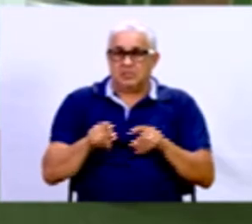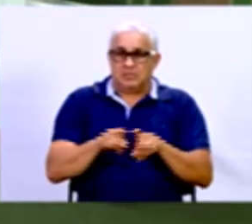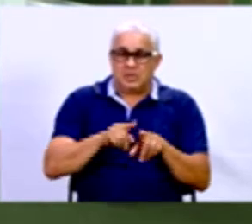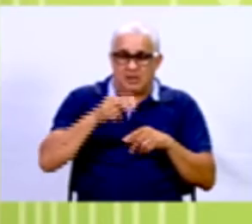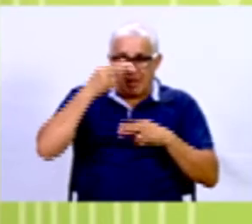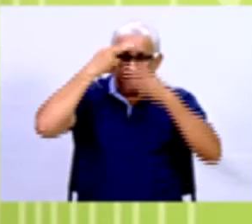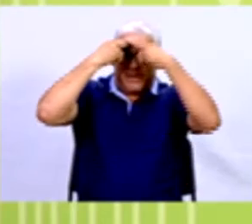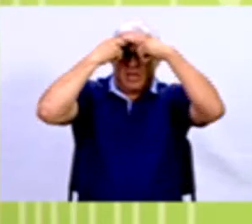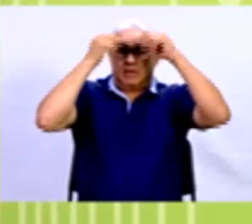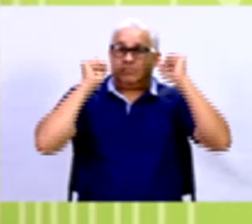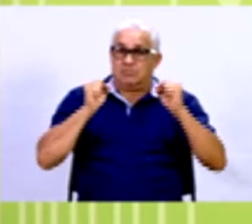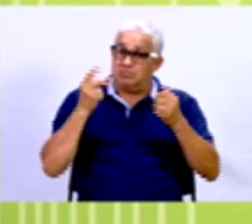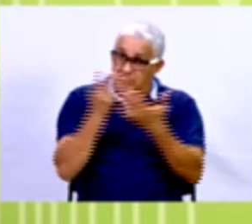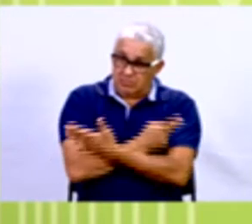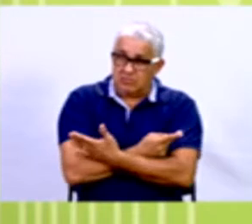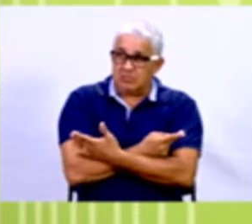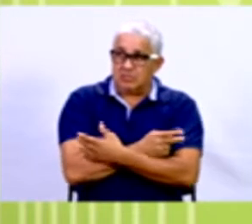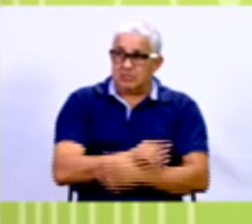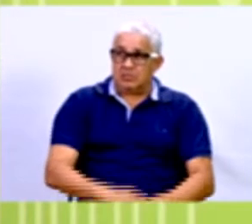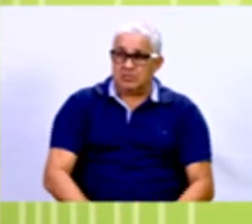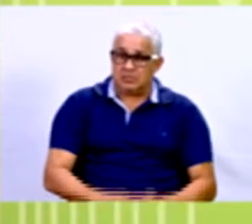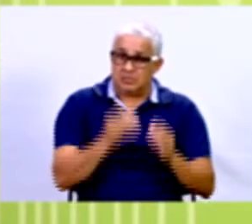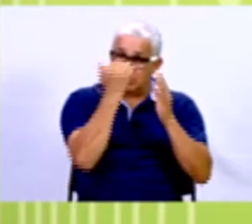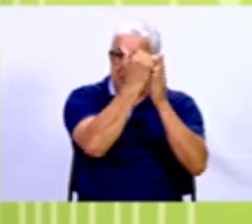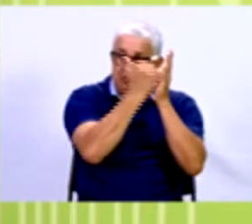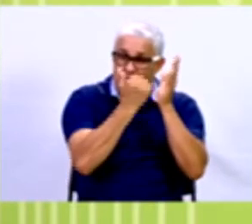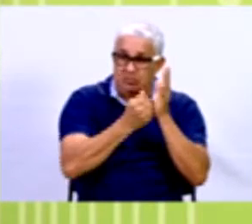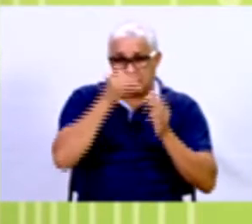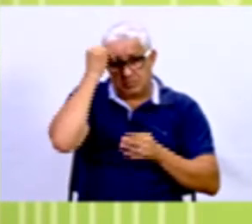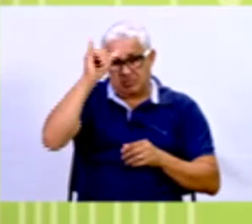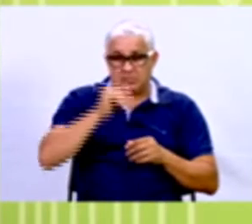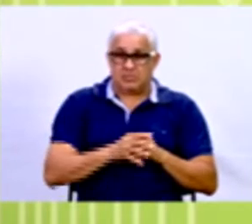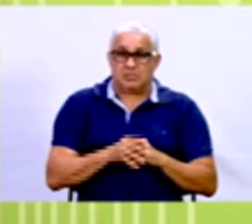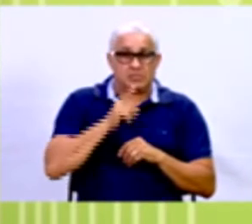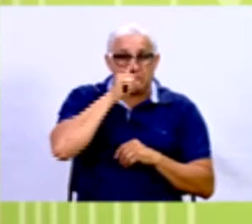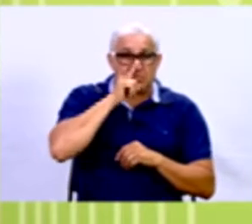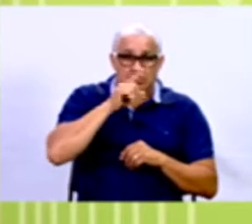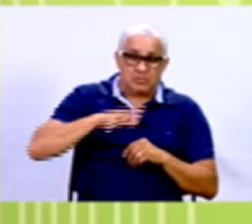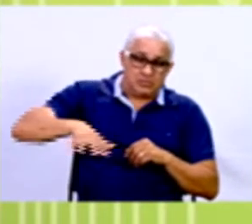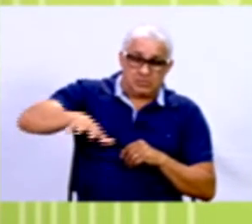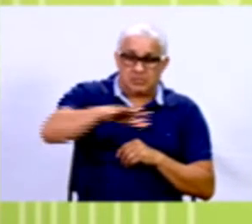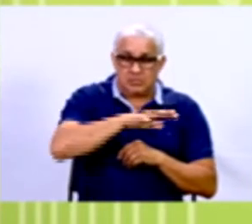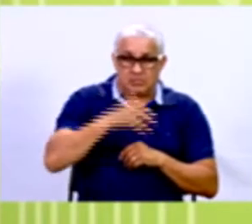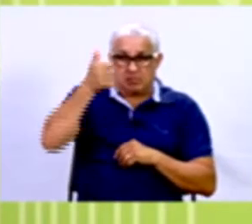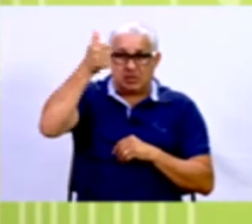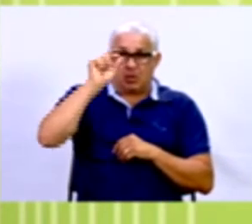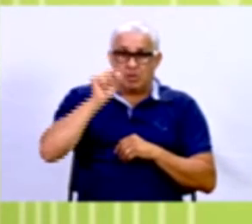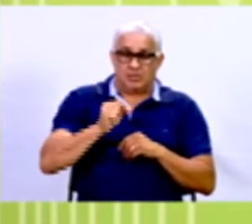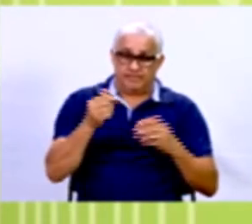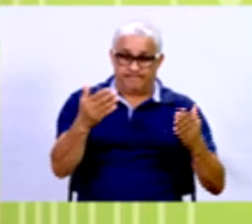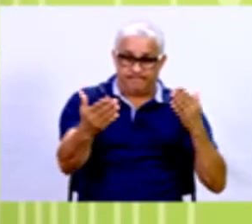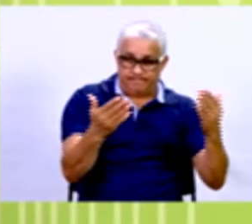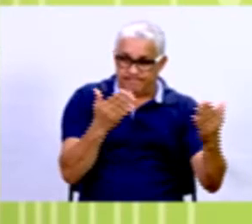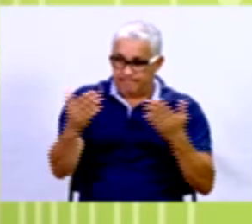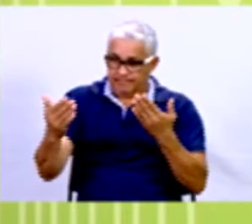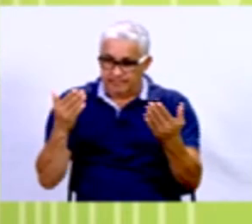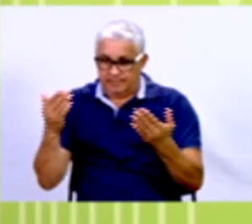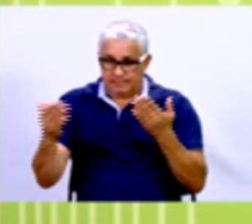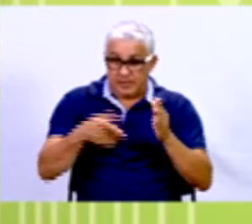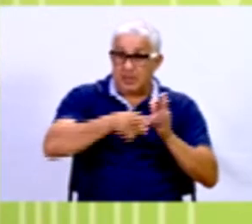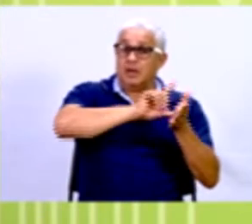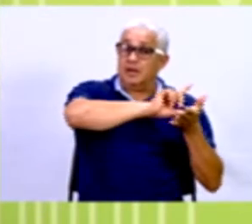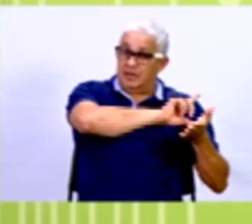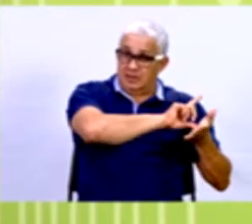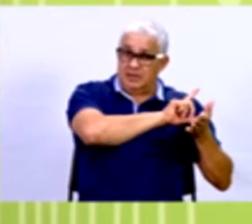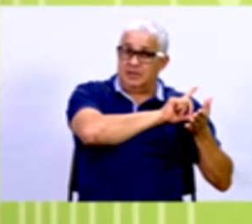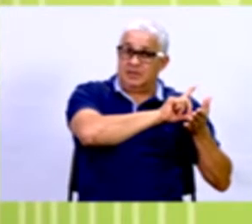o seguinte, o programa de prevenção de riscos ambientais, a primeira coisa que ele tem que fazer é analisar, fazer essa antecipação que